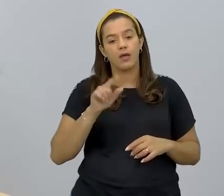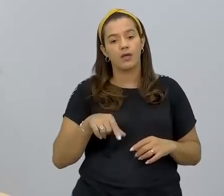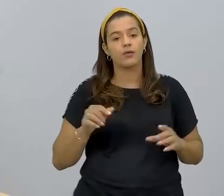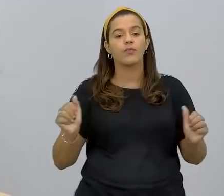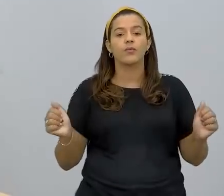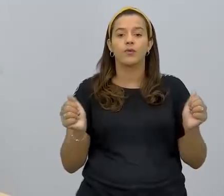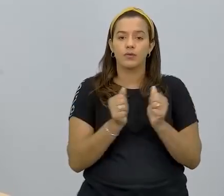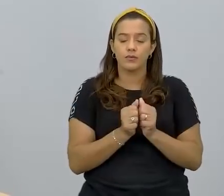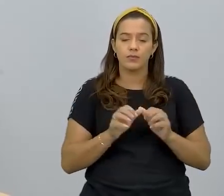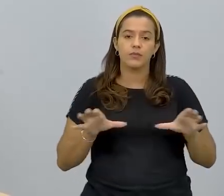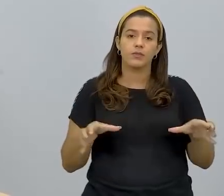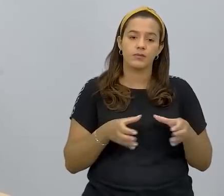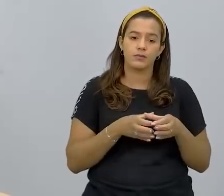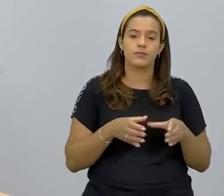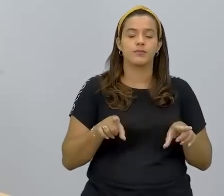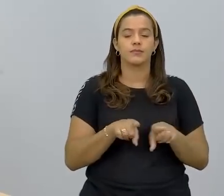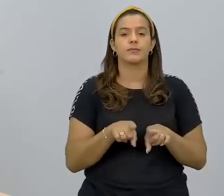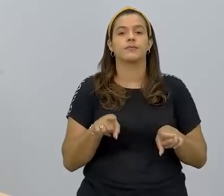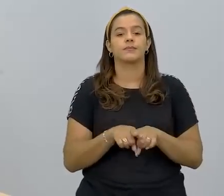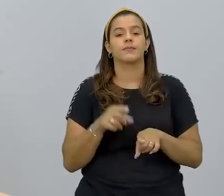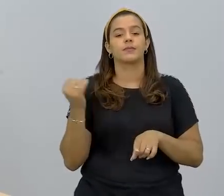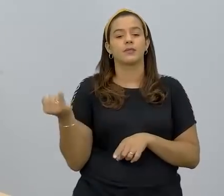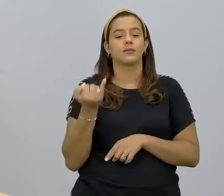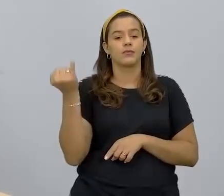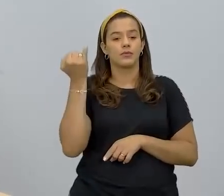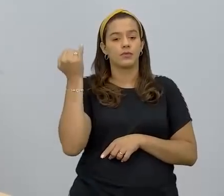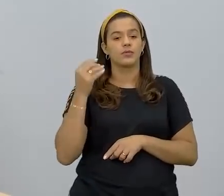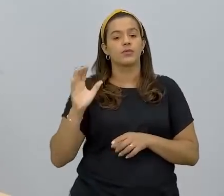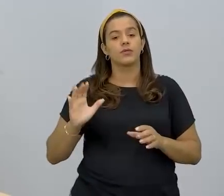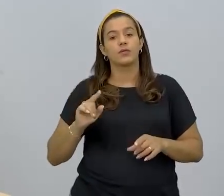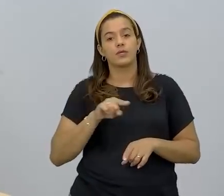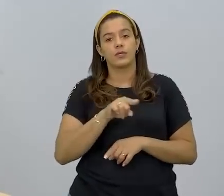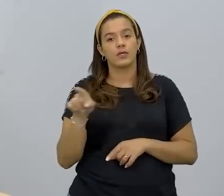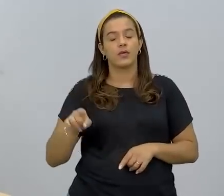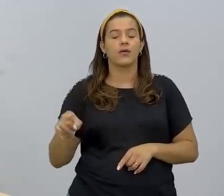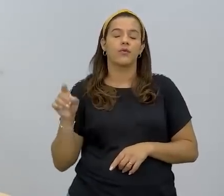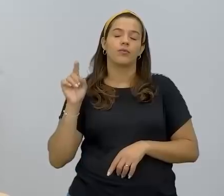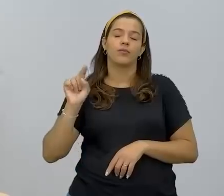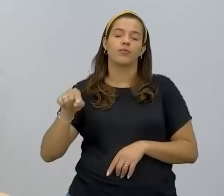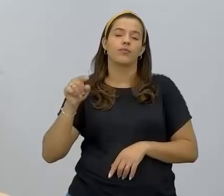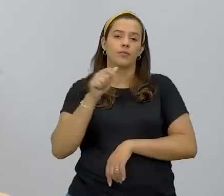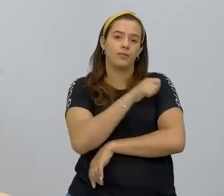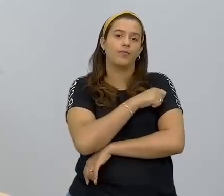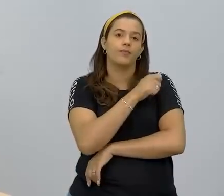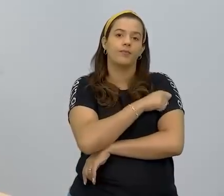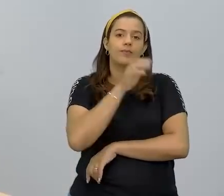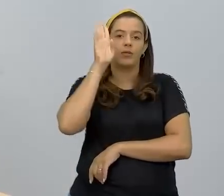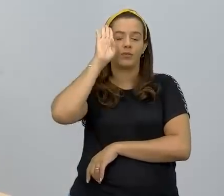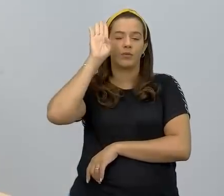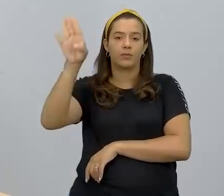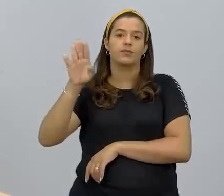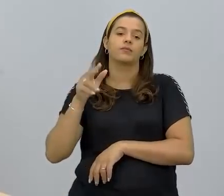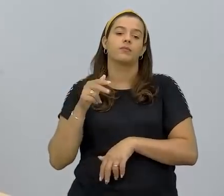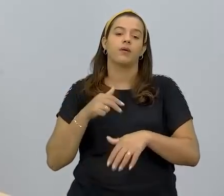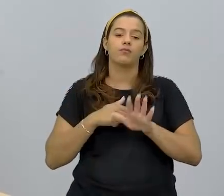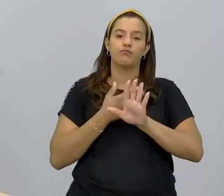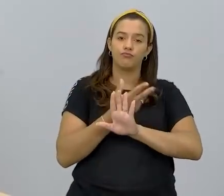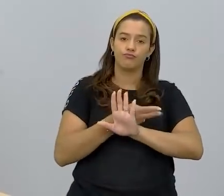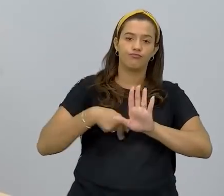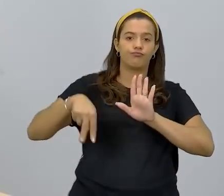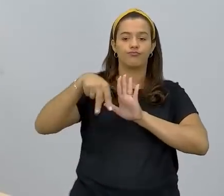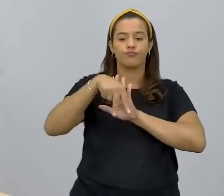agrupamento também é ativo nesse sentido que coloca o estudante no centro dessa aprendizagem. A gente trouxe